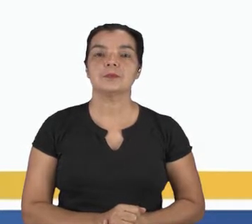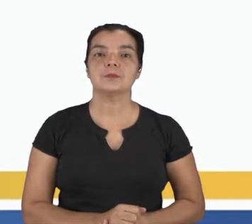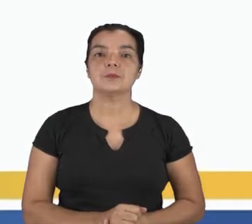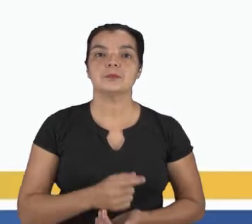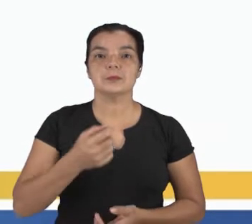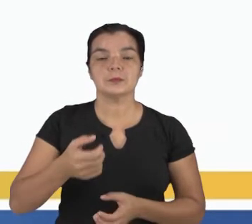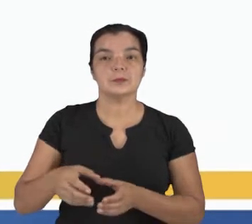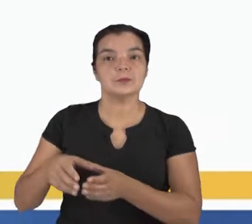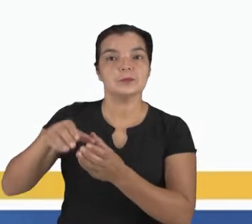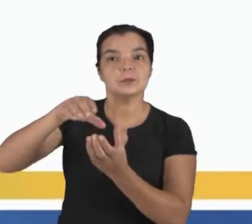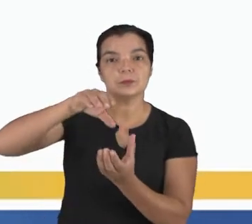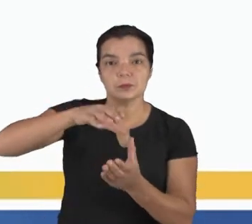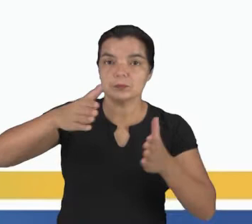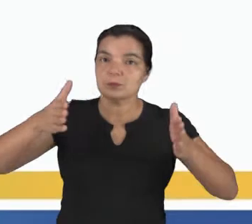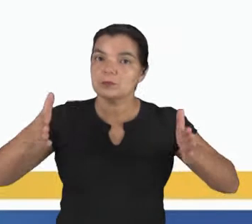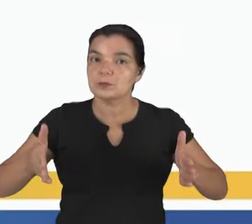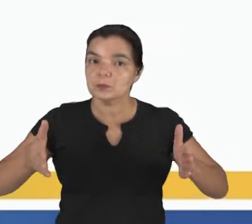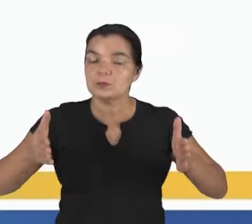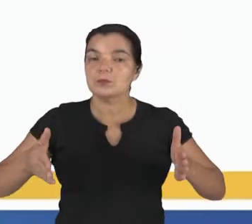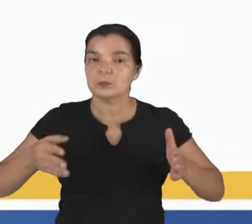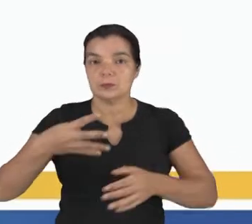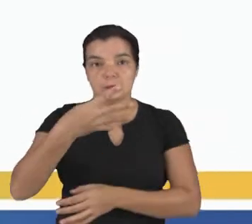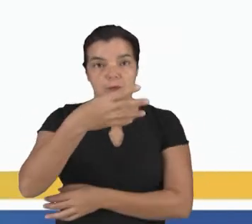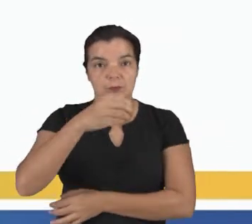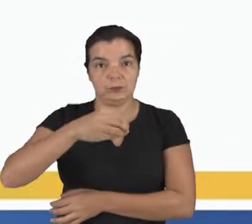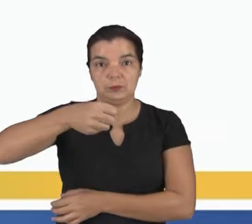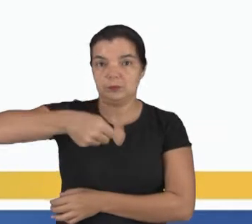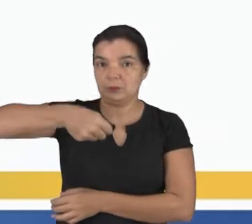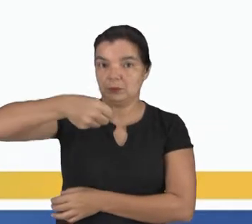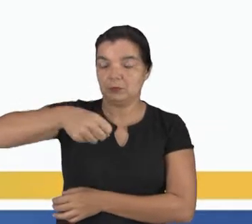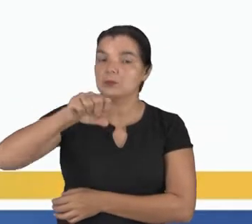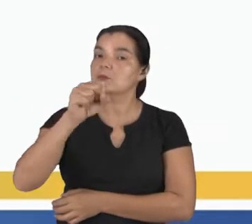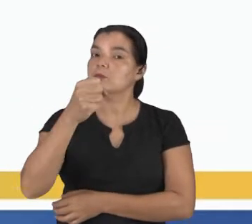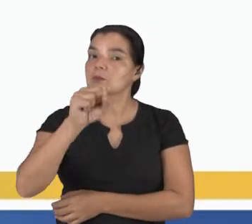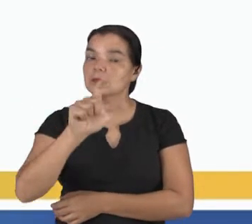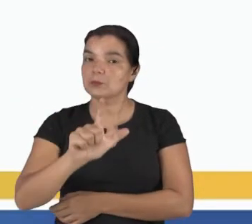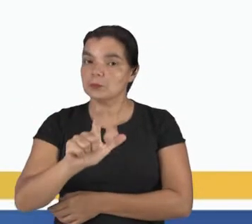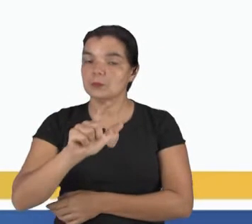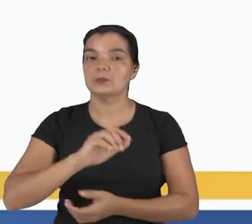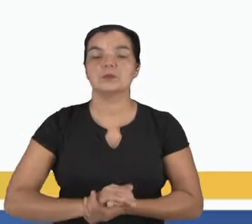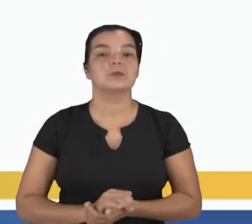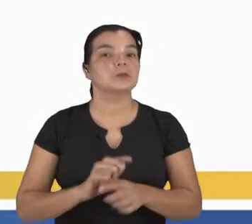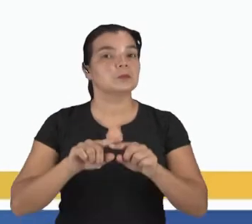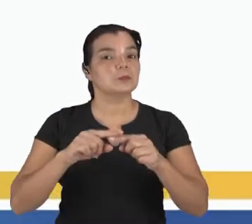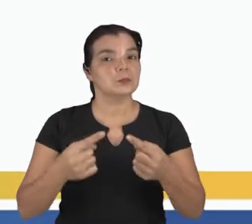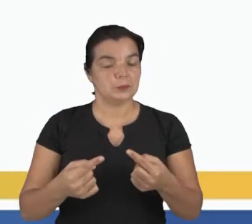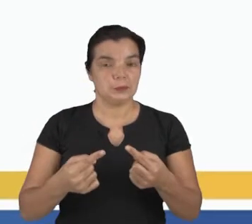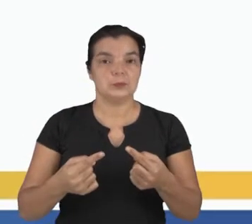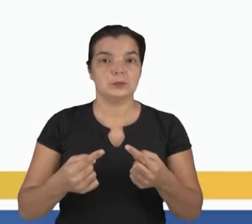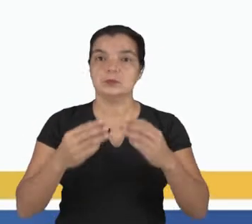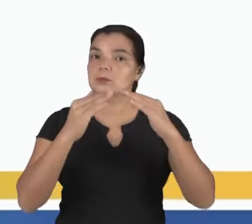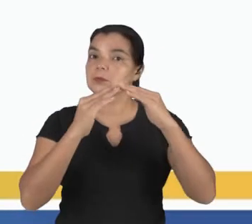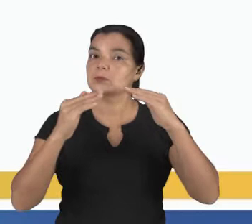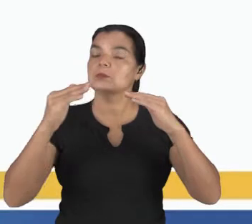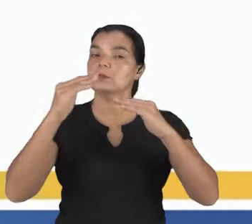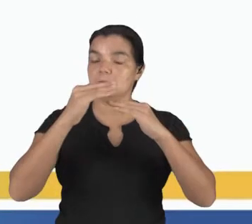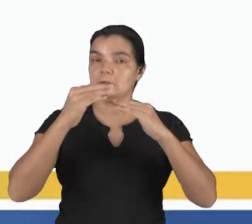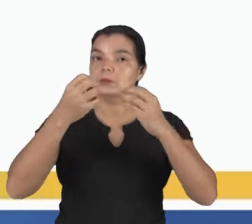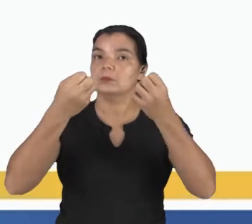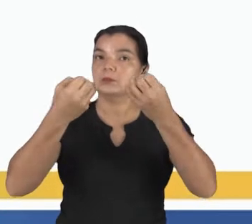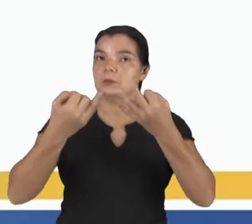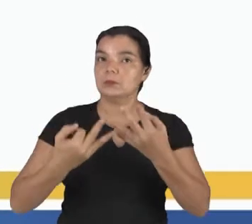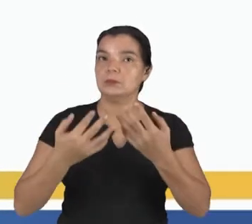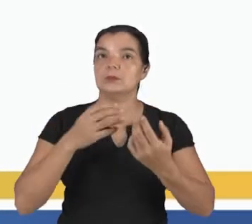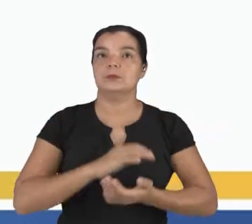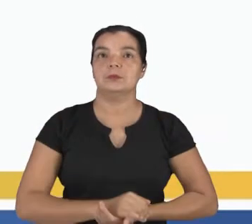Para encher um tanque, são necessários 40 baldes de 8 litros, não é isso? Mas a parte mais acima, ele vai dizer